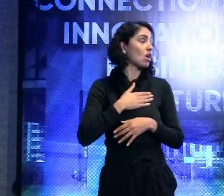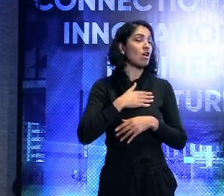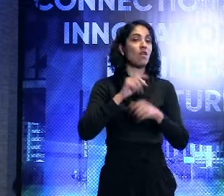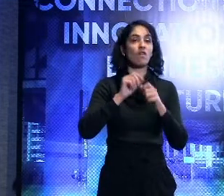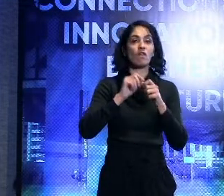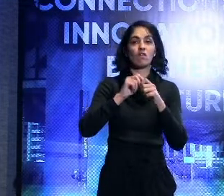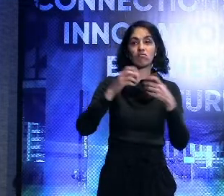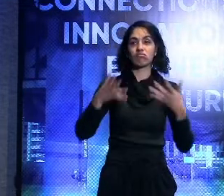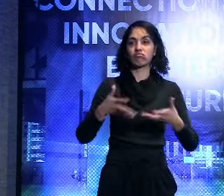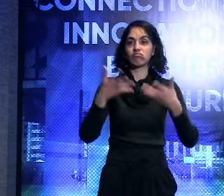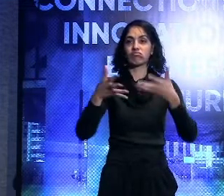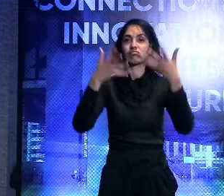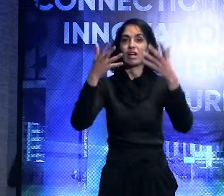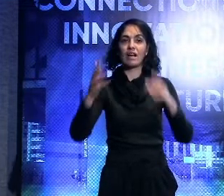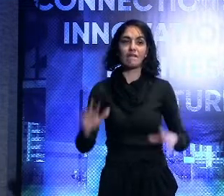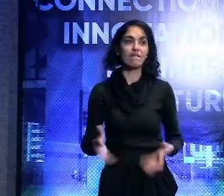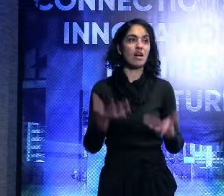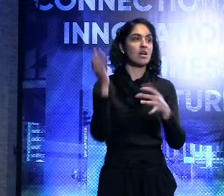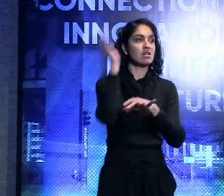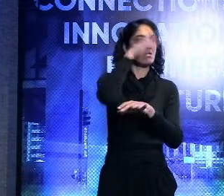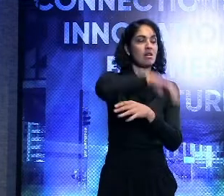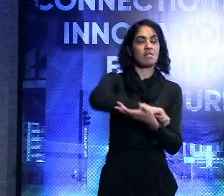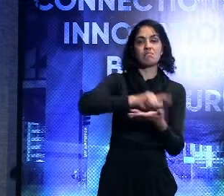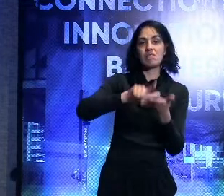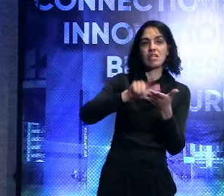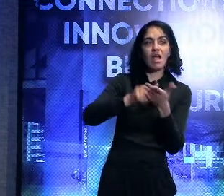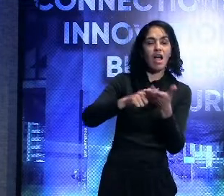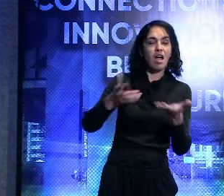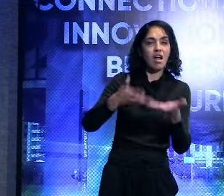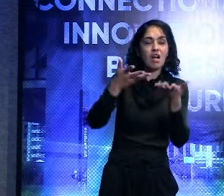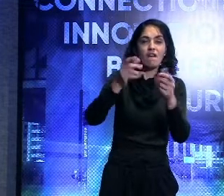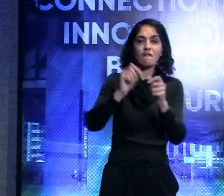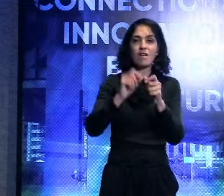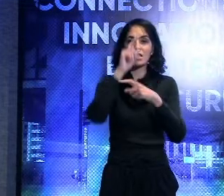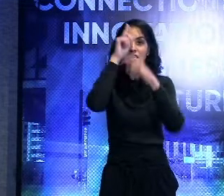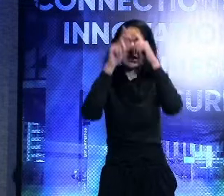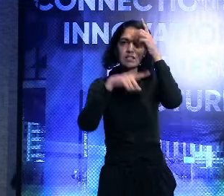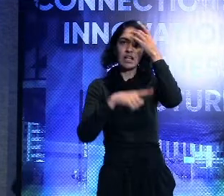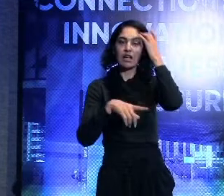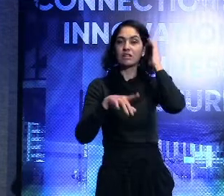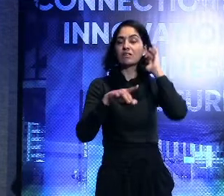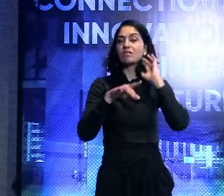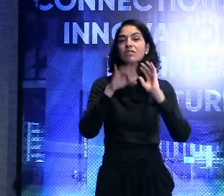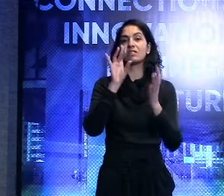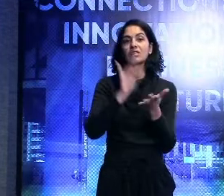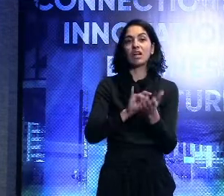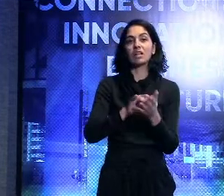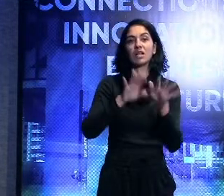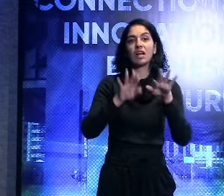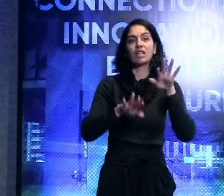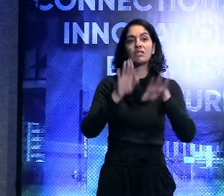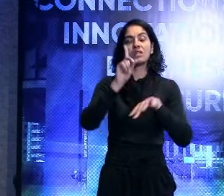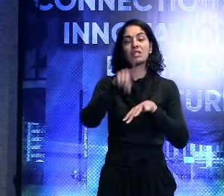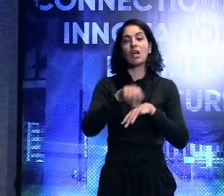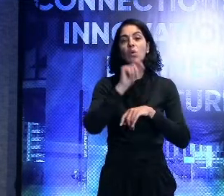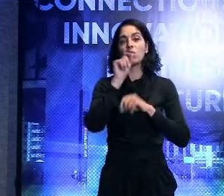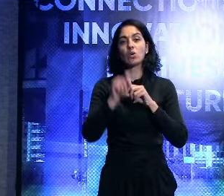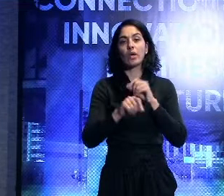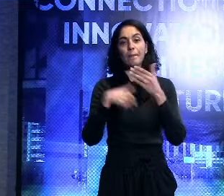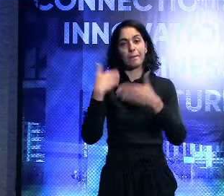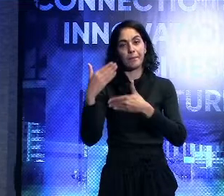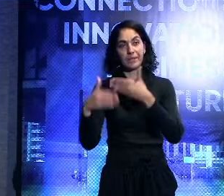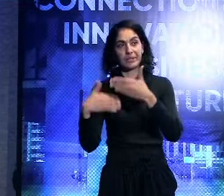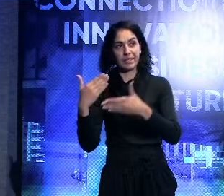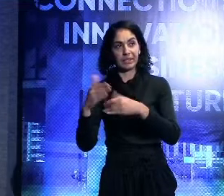engaja muito aquele vamos, bora tirar esse papel, vamos tirar essa ideia, fazer algo ser real. Às vezes, é uma questão de processo.